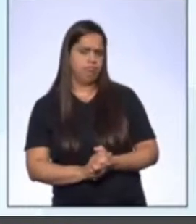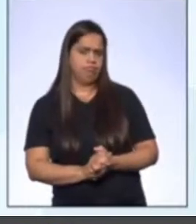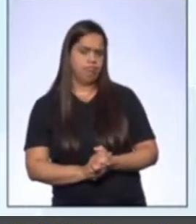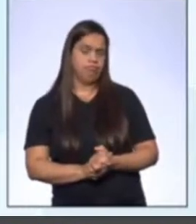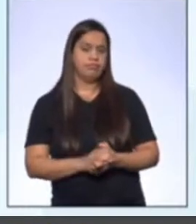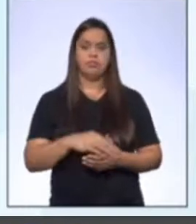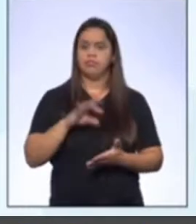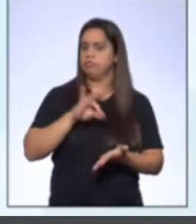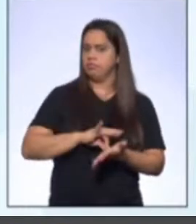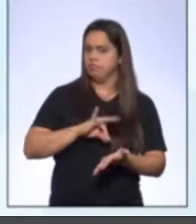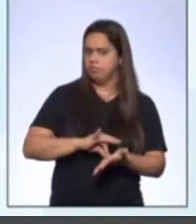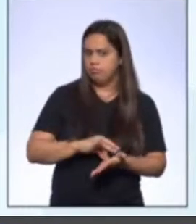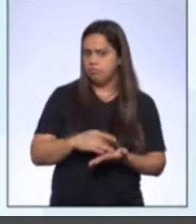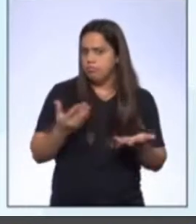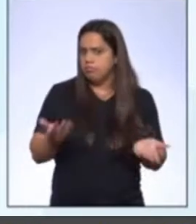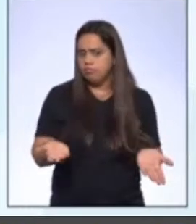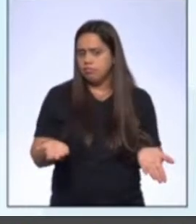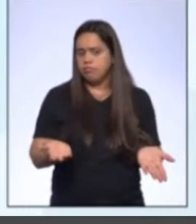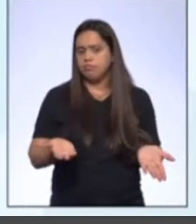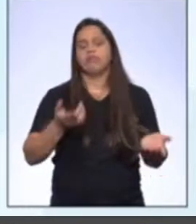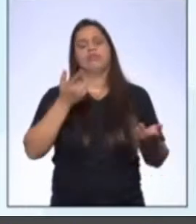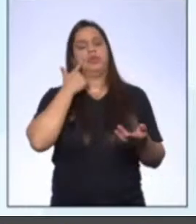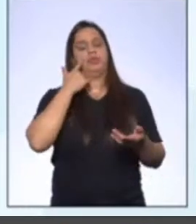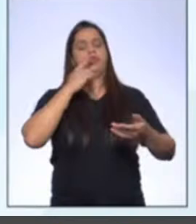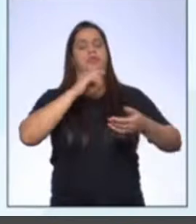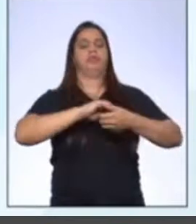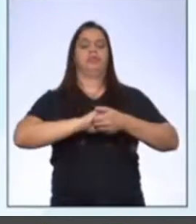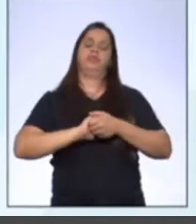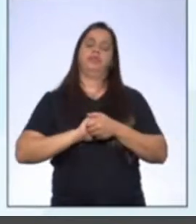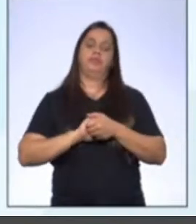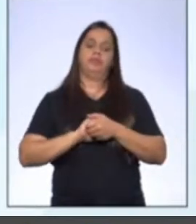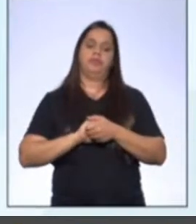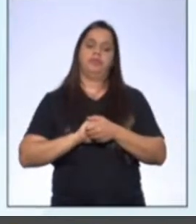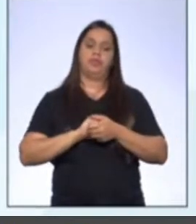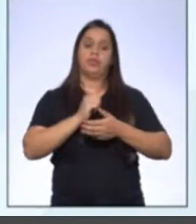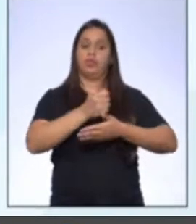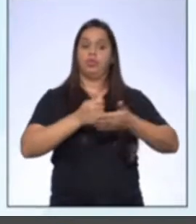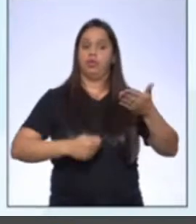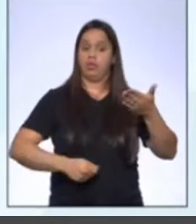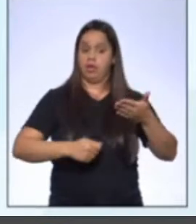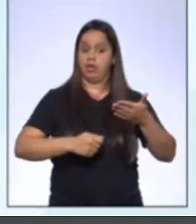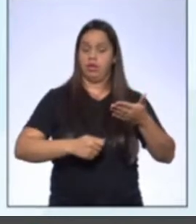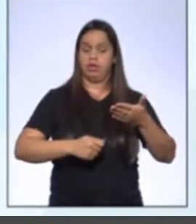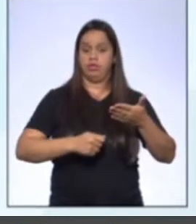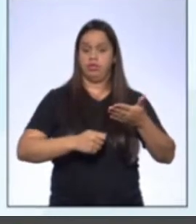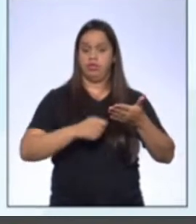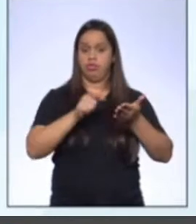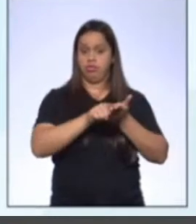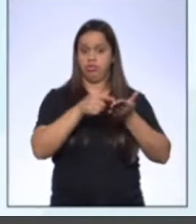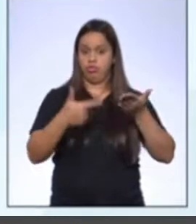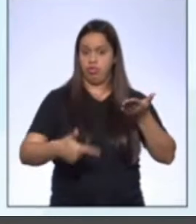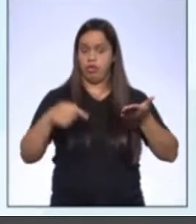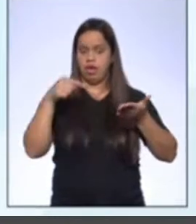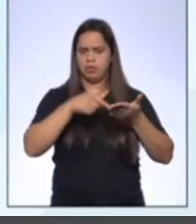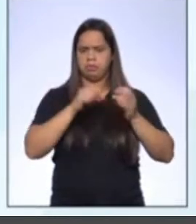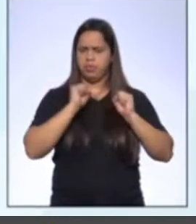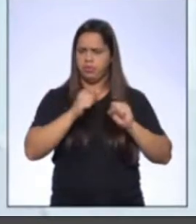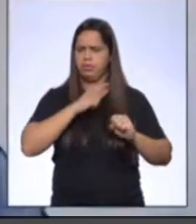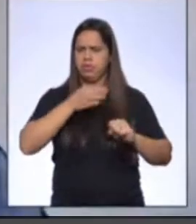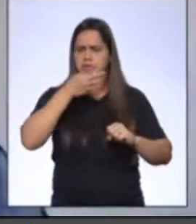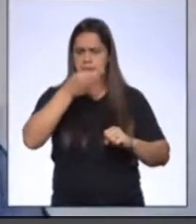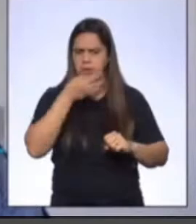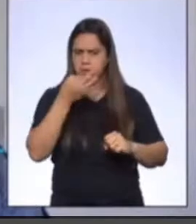será possível? Vamos ver. O texto jornalístico pode ter opinião? Volta para